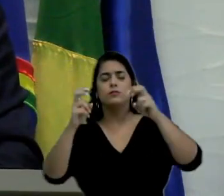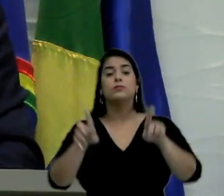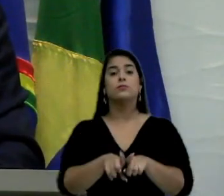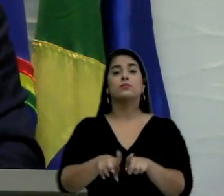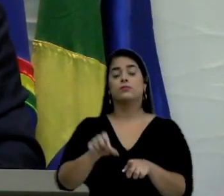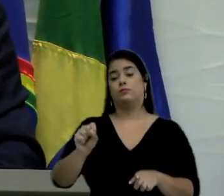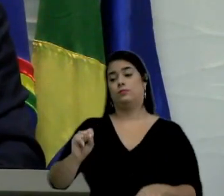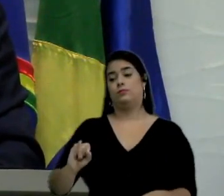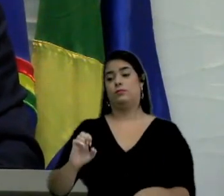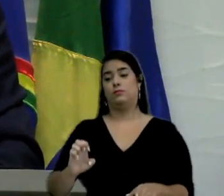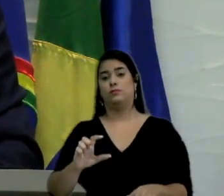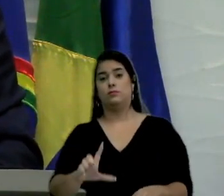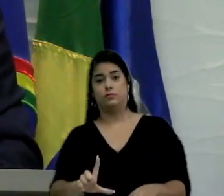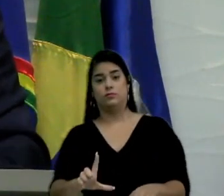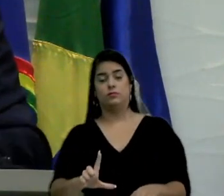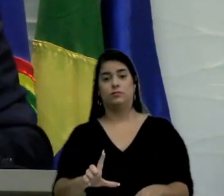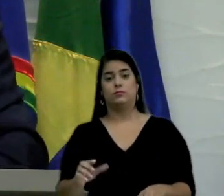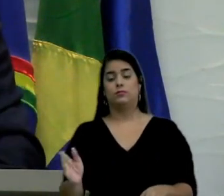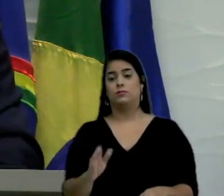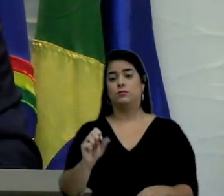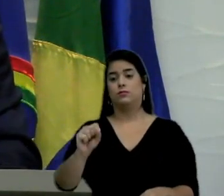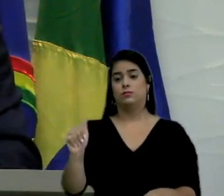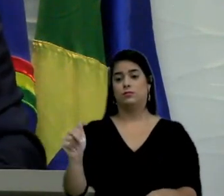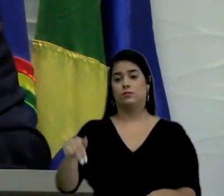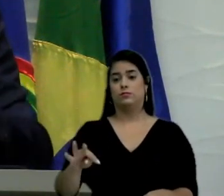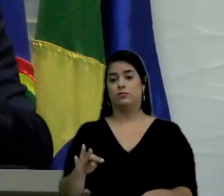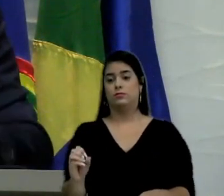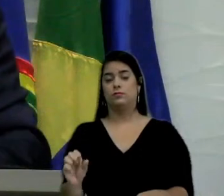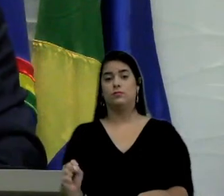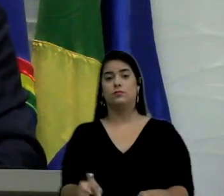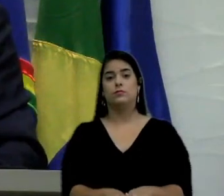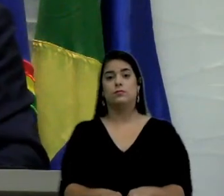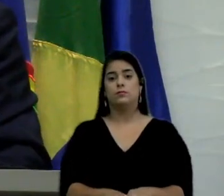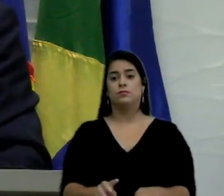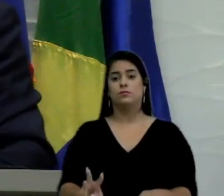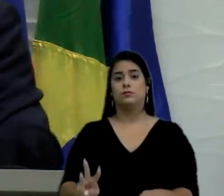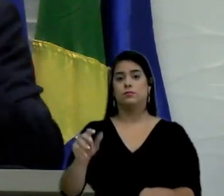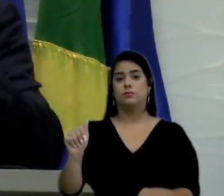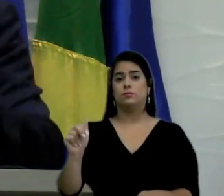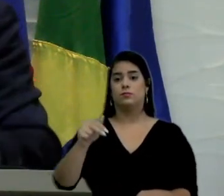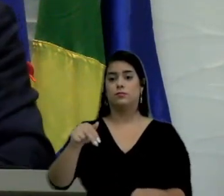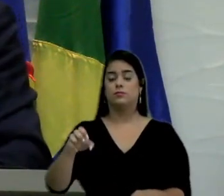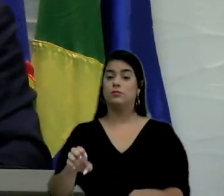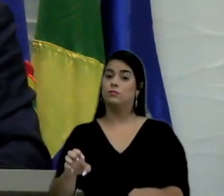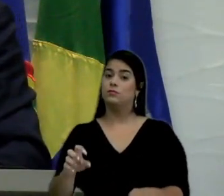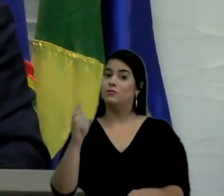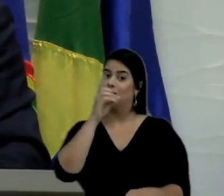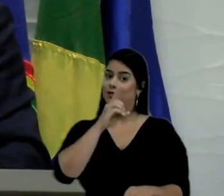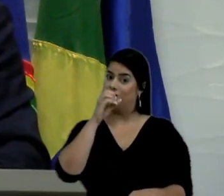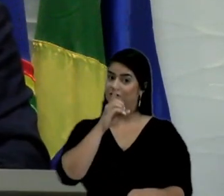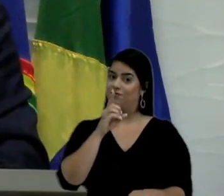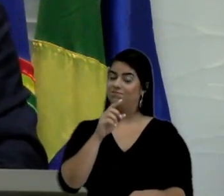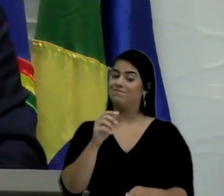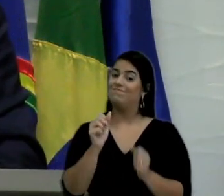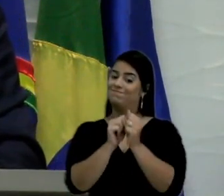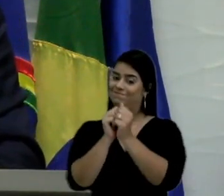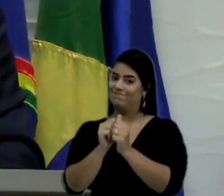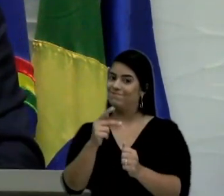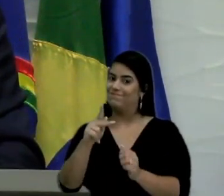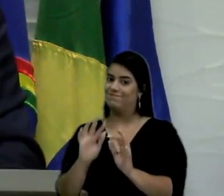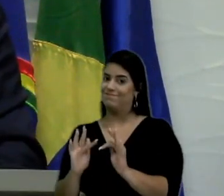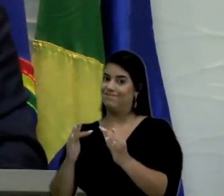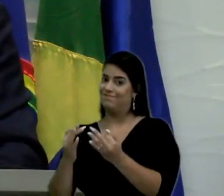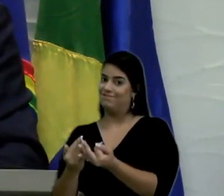Santos né filho de manuelzinho pedreiro a o né o que no domingo vou estar aí junto com sua